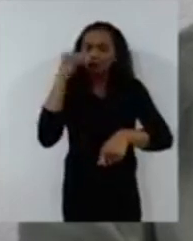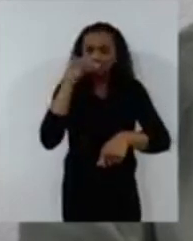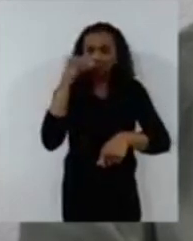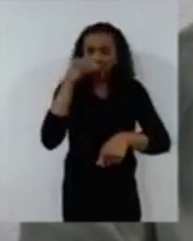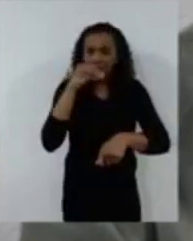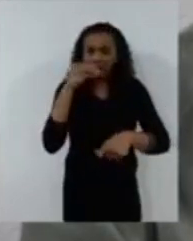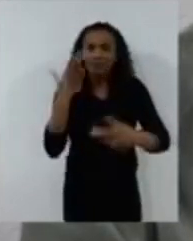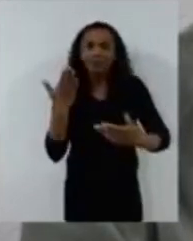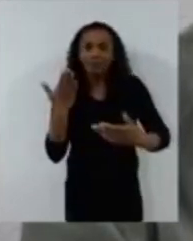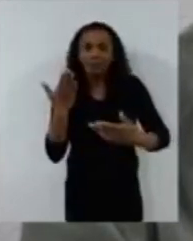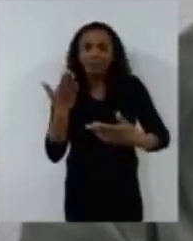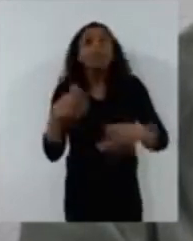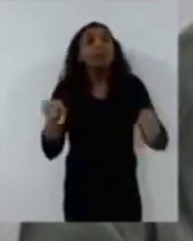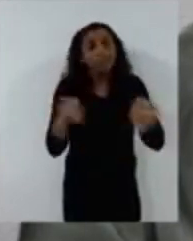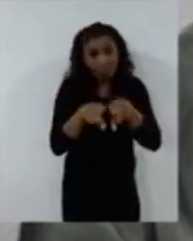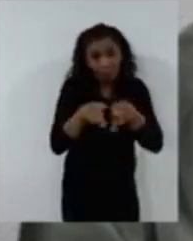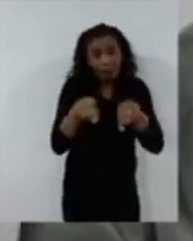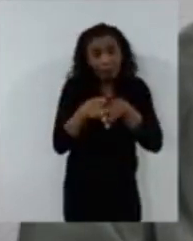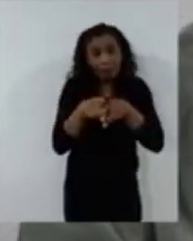mesmo tempo,